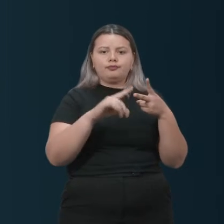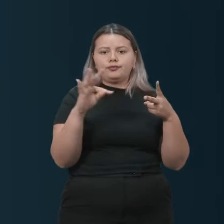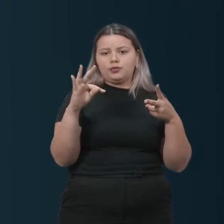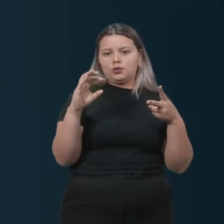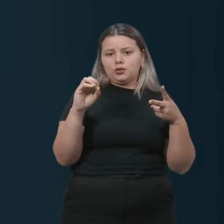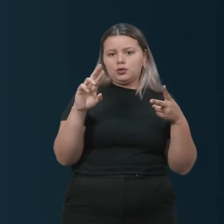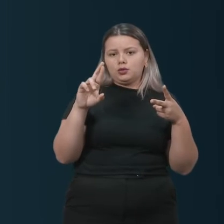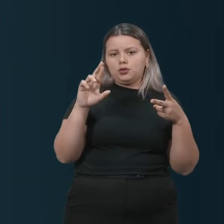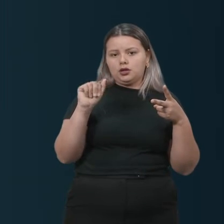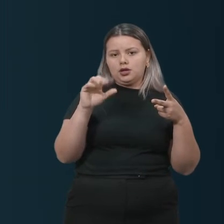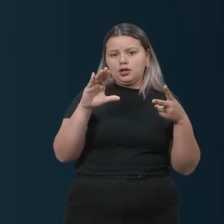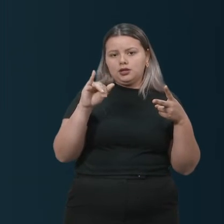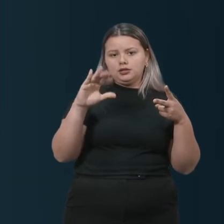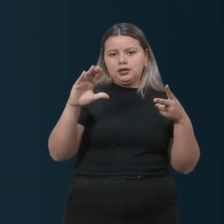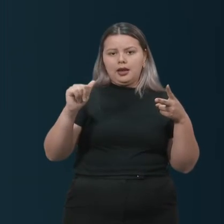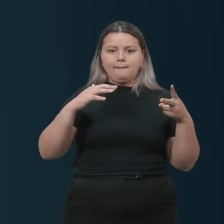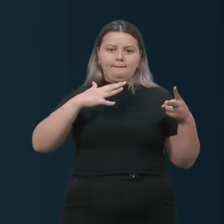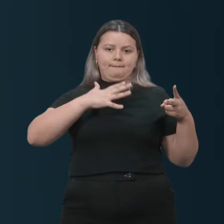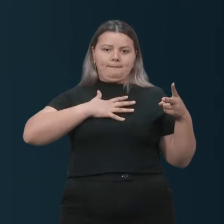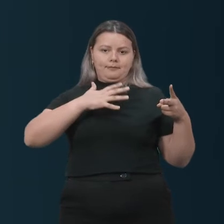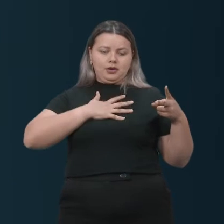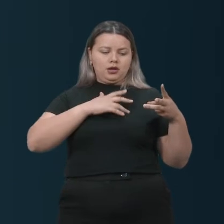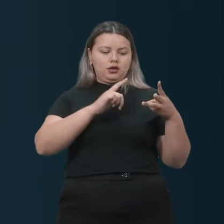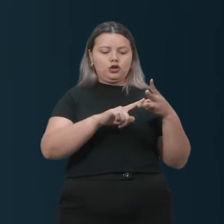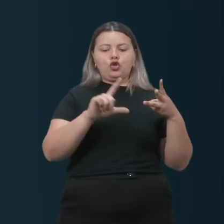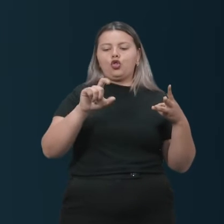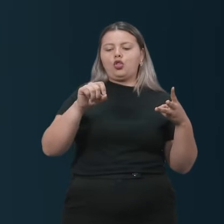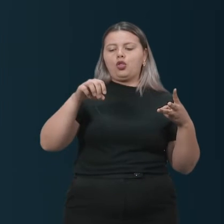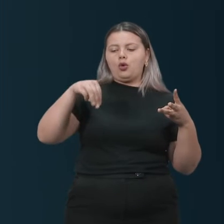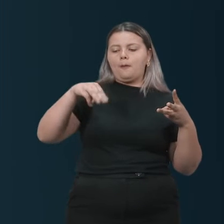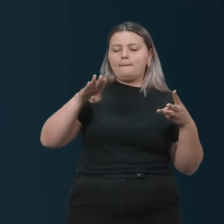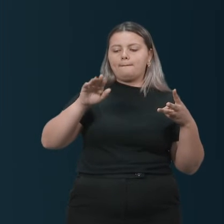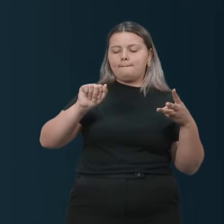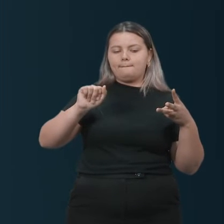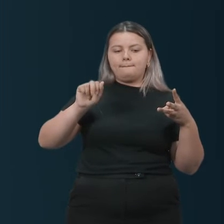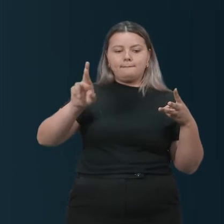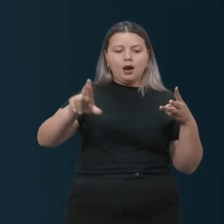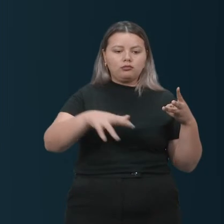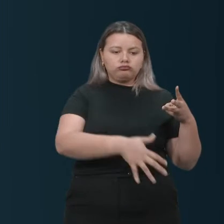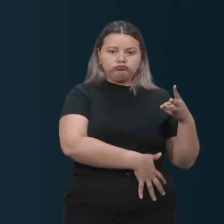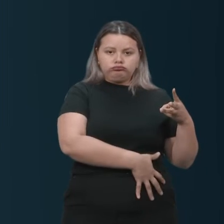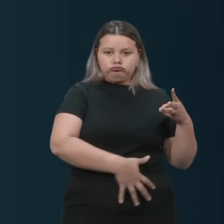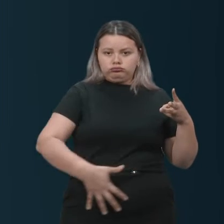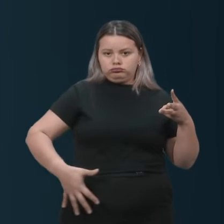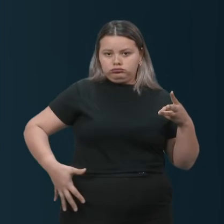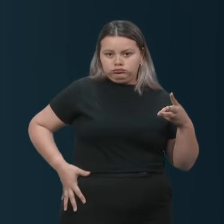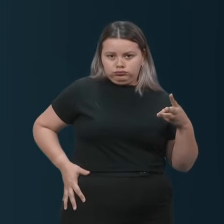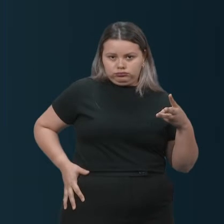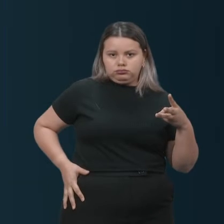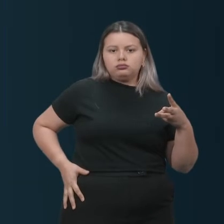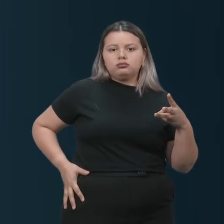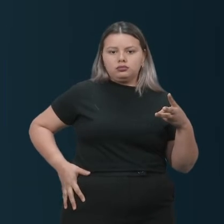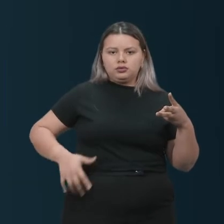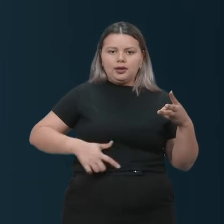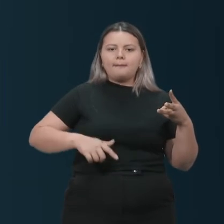torácica próxima ao tórax, ao peito, lombar abaixo do tórax,